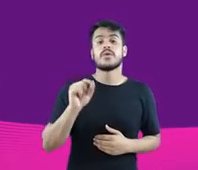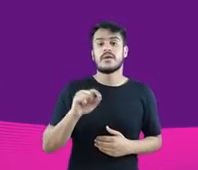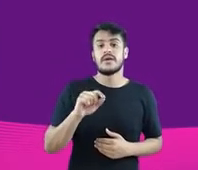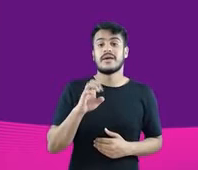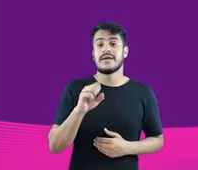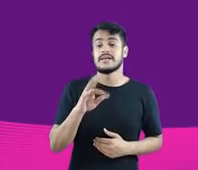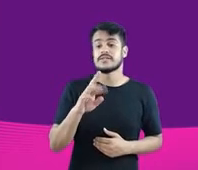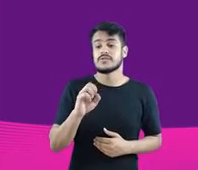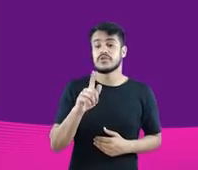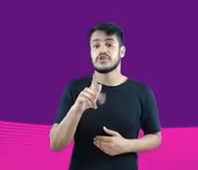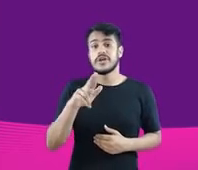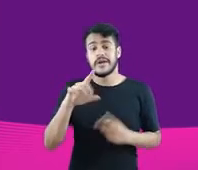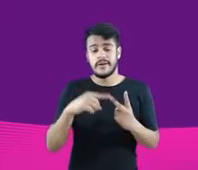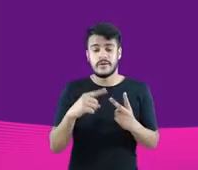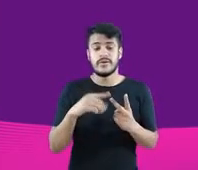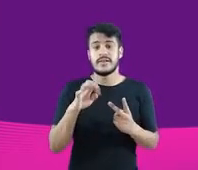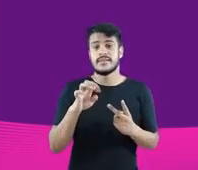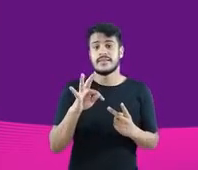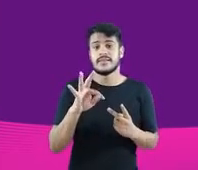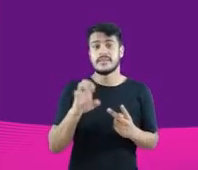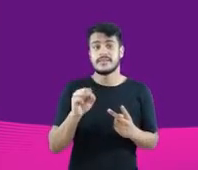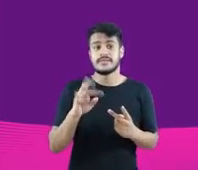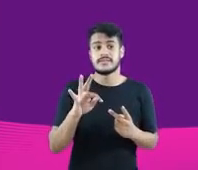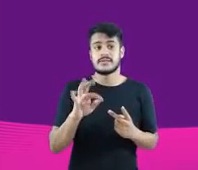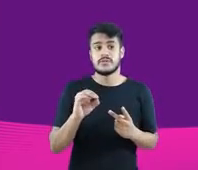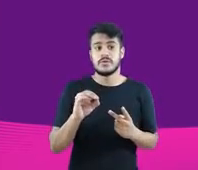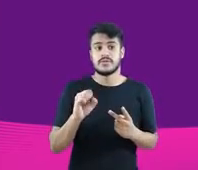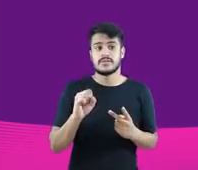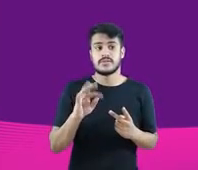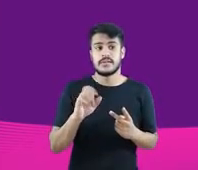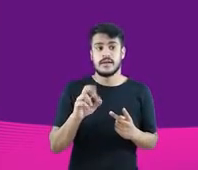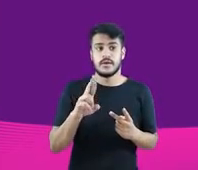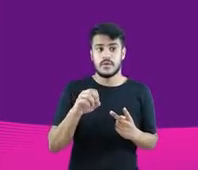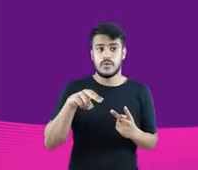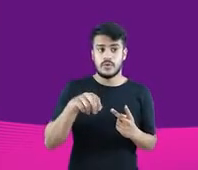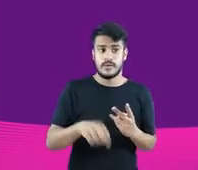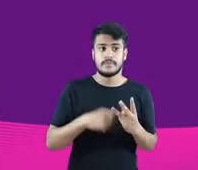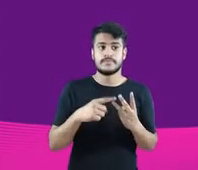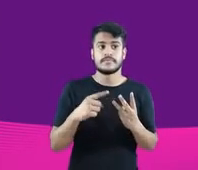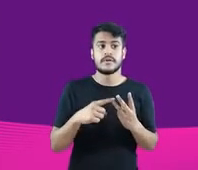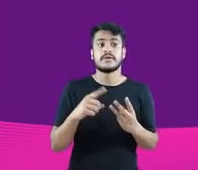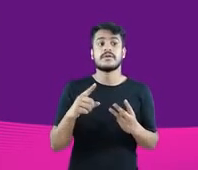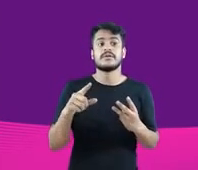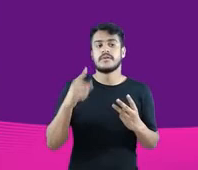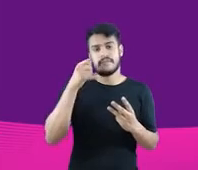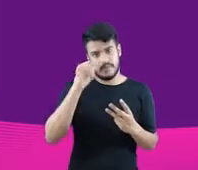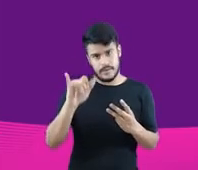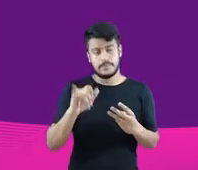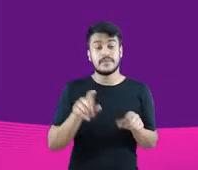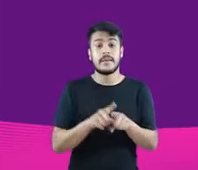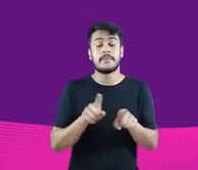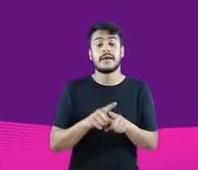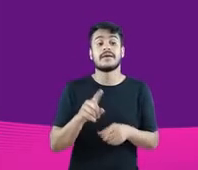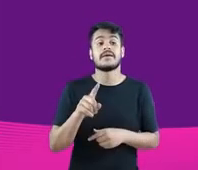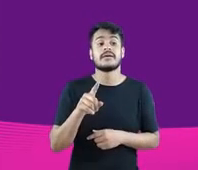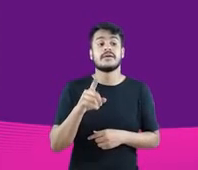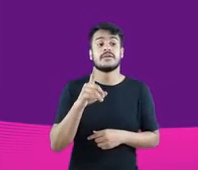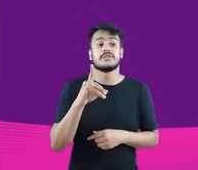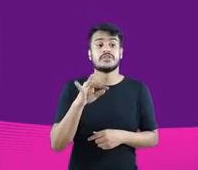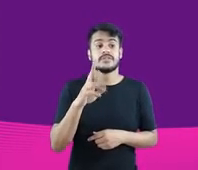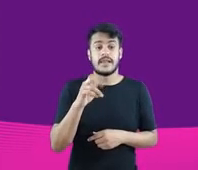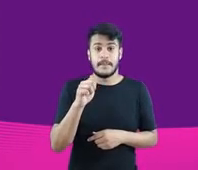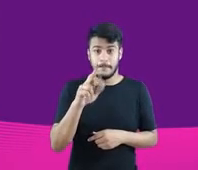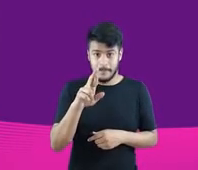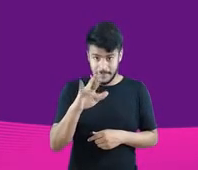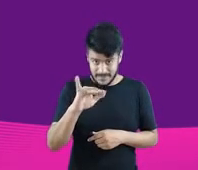testosterona e tibolona, tá? A dispareunia também se usa lubrificantes e caso não resolva, novamente o creme de